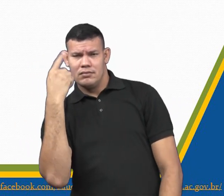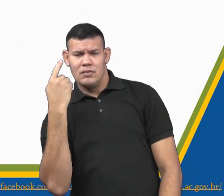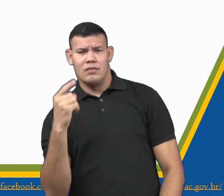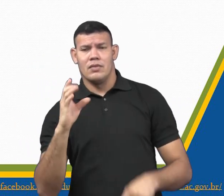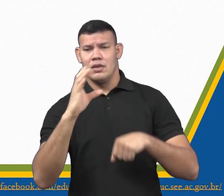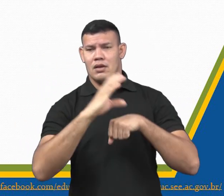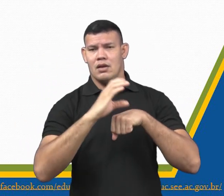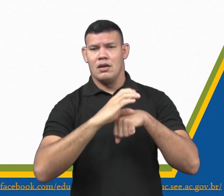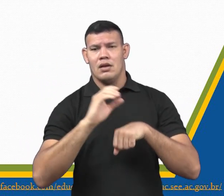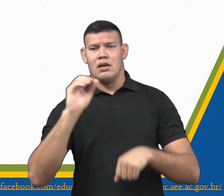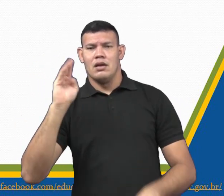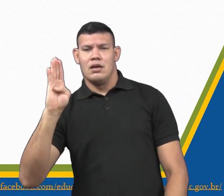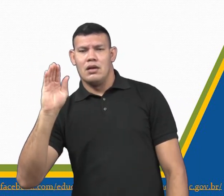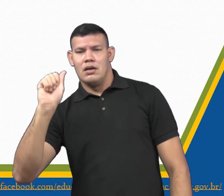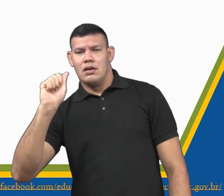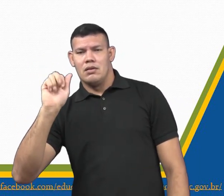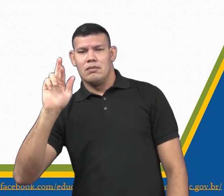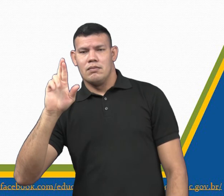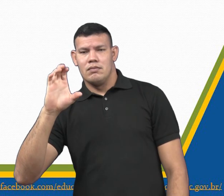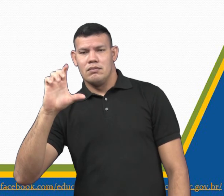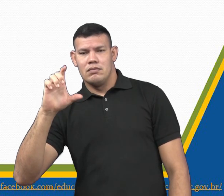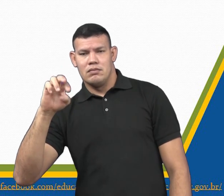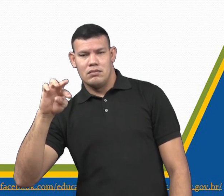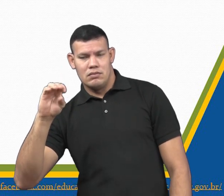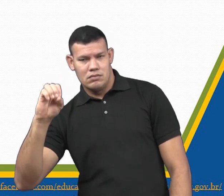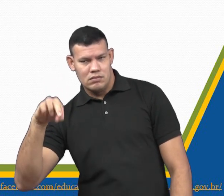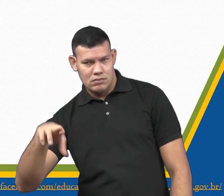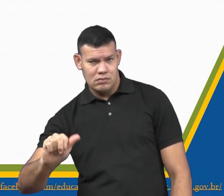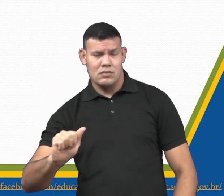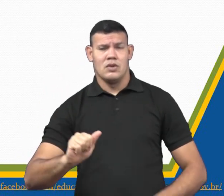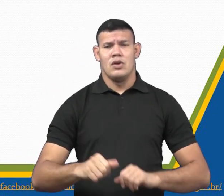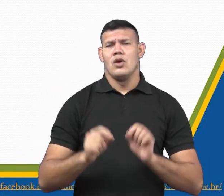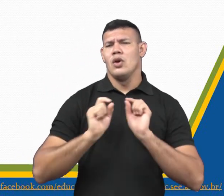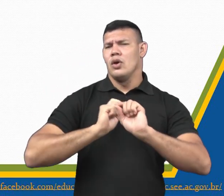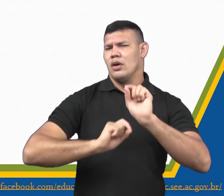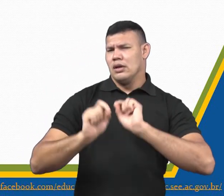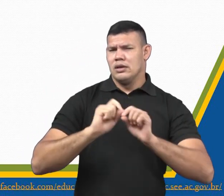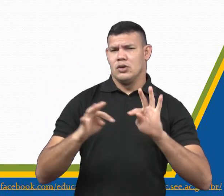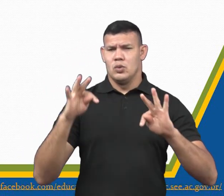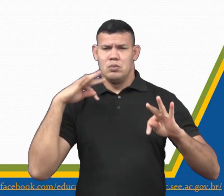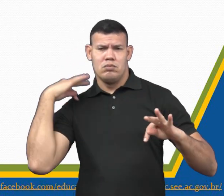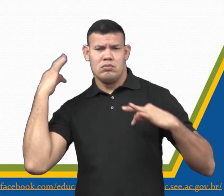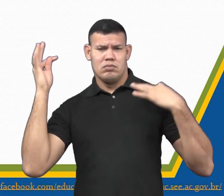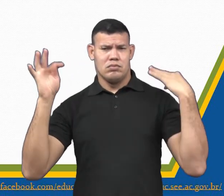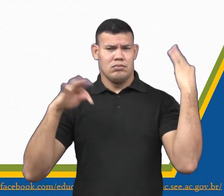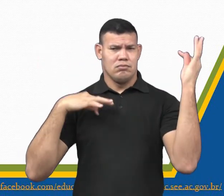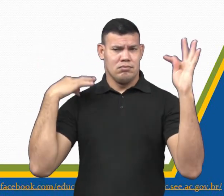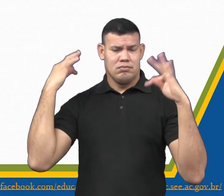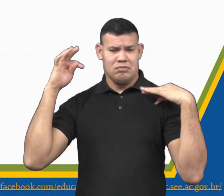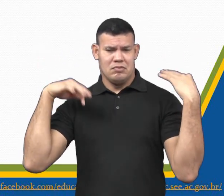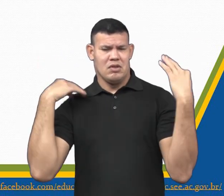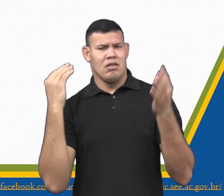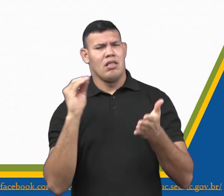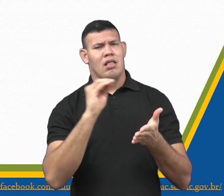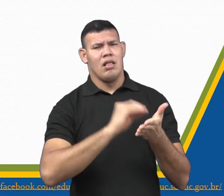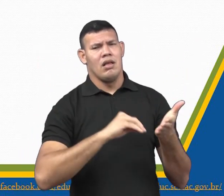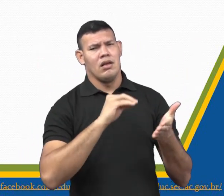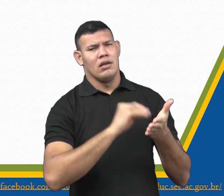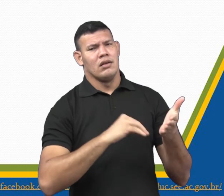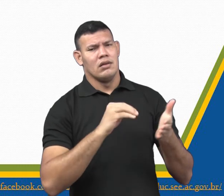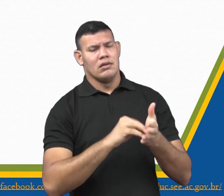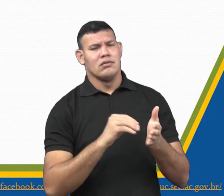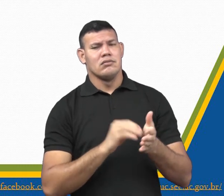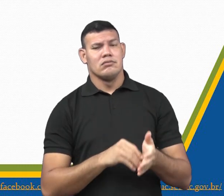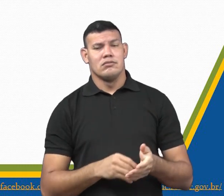Espanha, desenvolvessem uma fobia ao turismo. Para essas pessoas, é preferível a ausência de turistas,